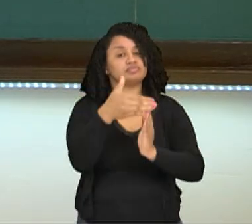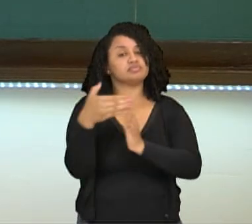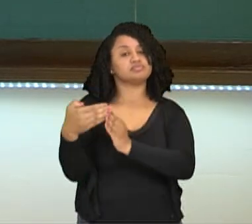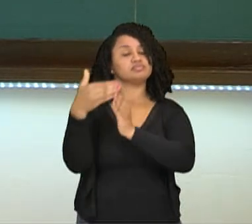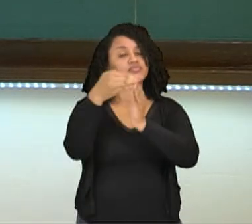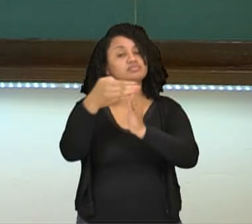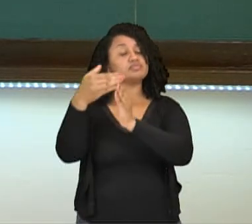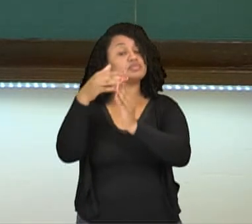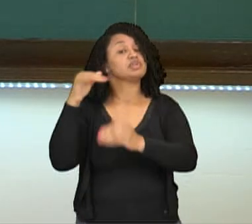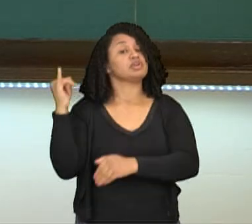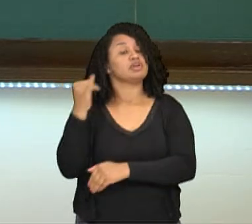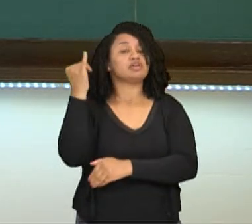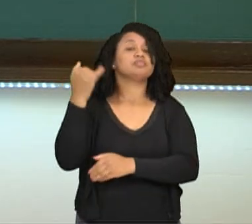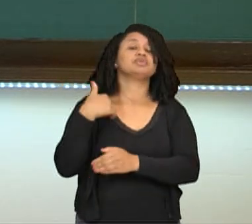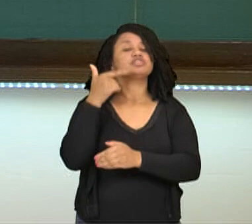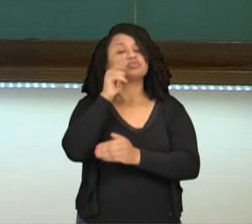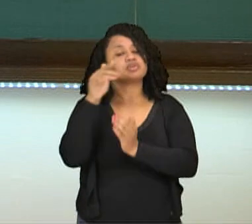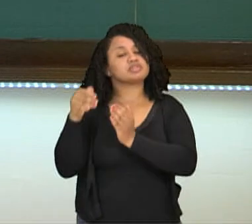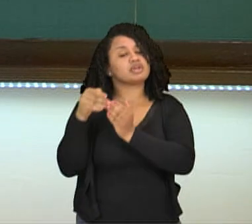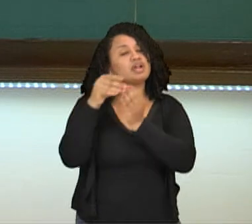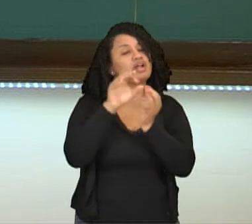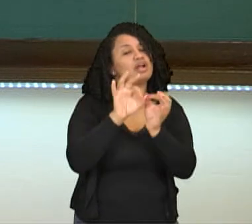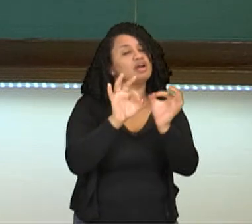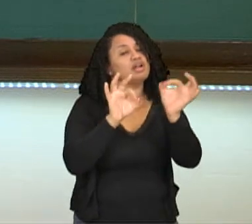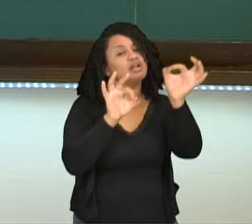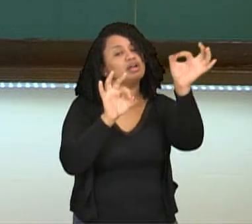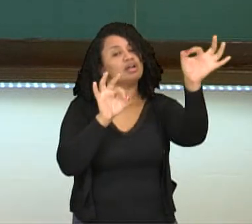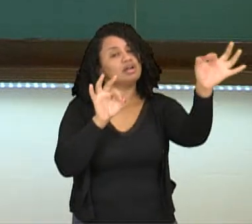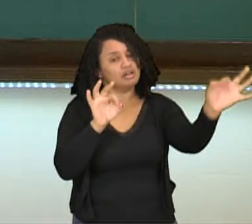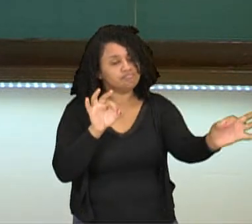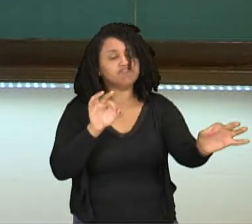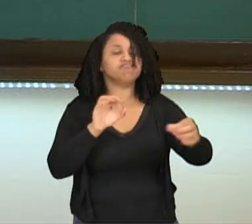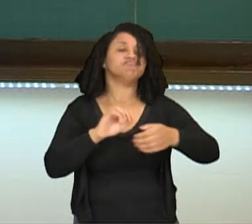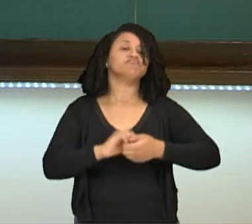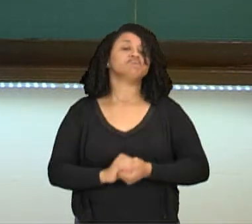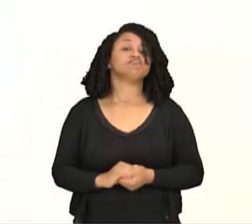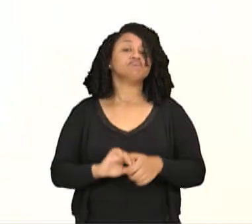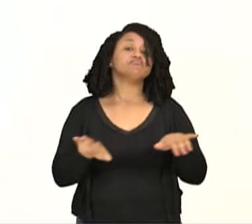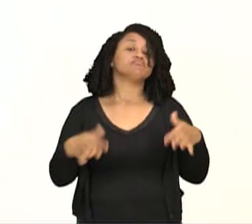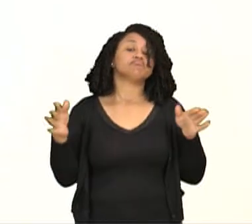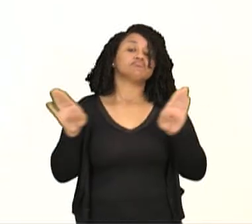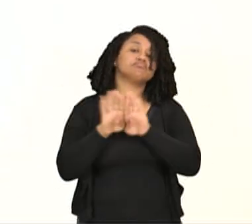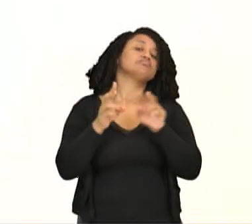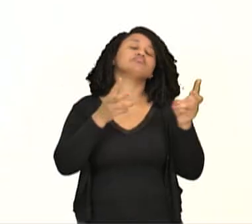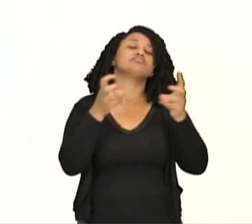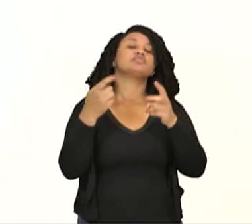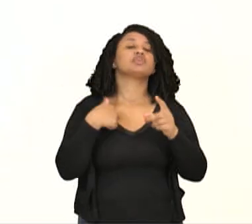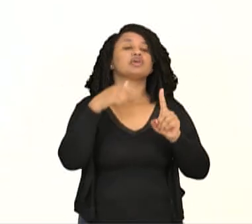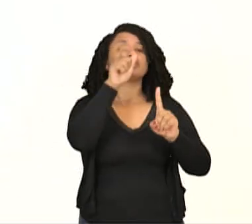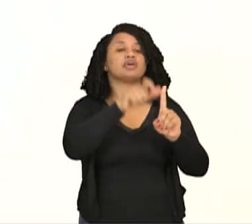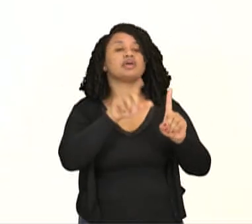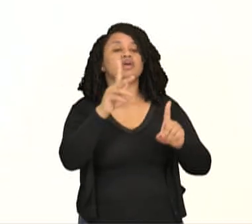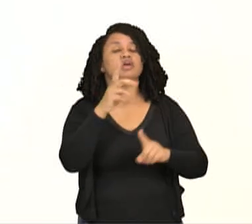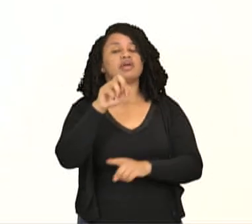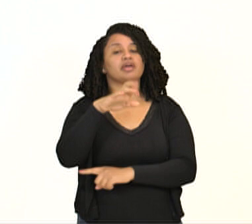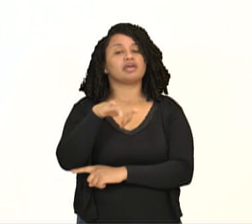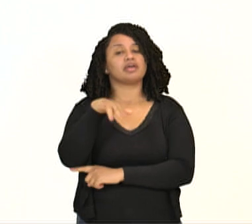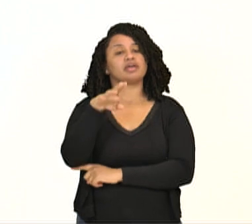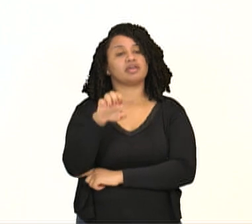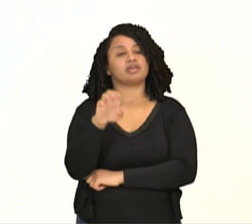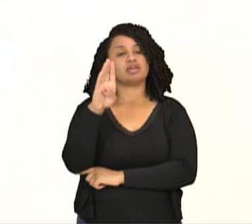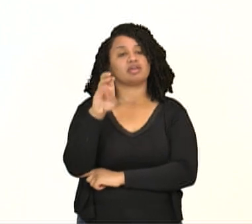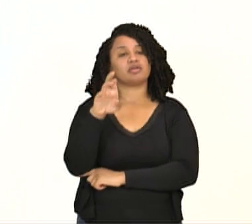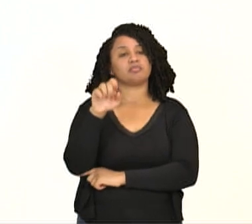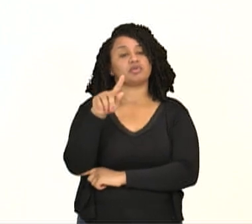importantes para constituir as chamadas grandes navegações, né? Vamos ver que Henrique de Borgonha, ele vai acabar se